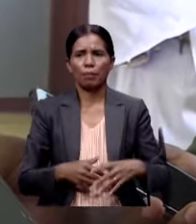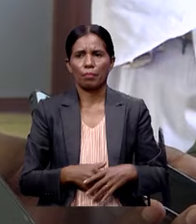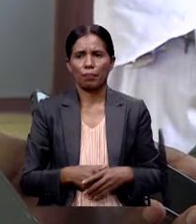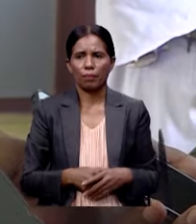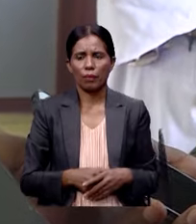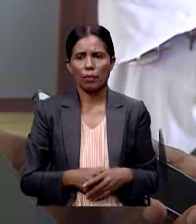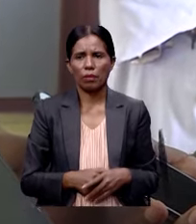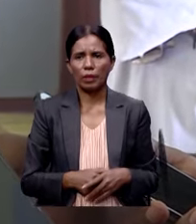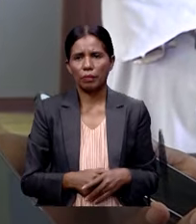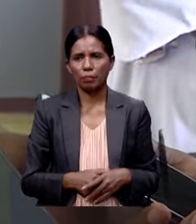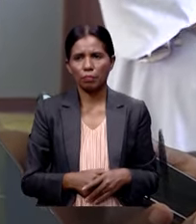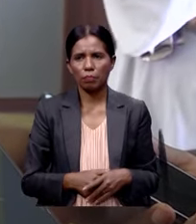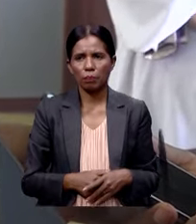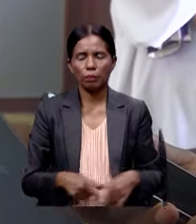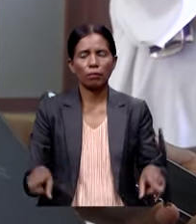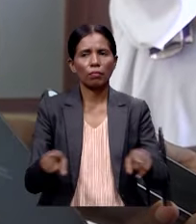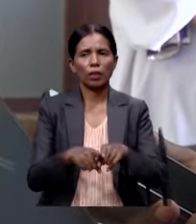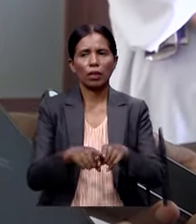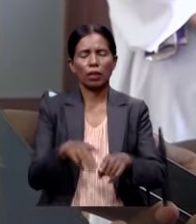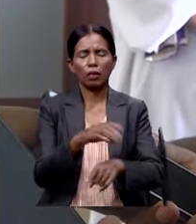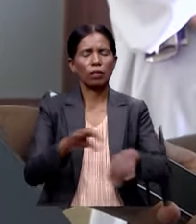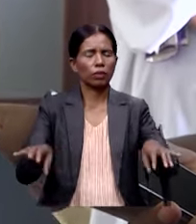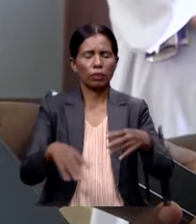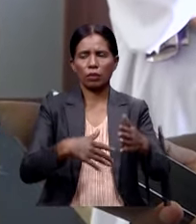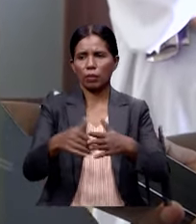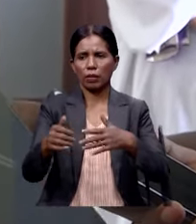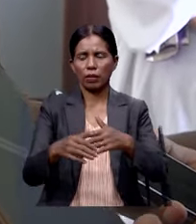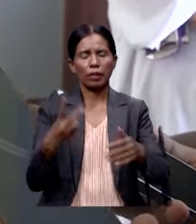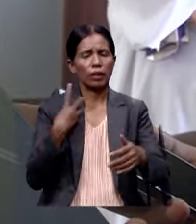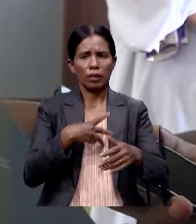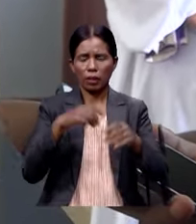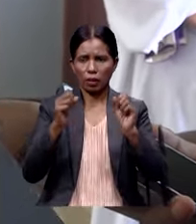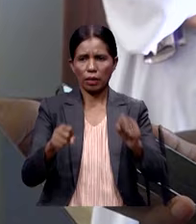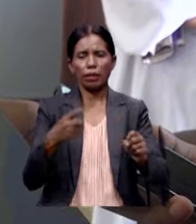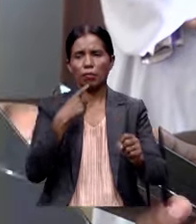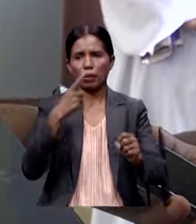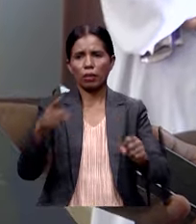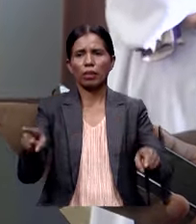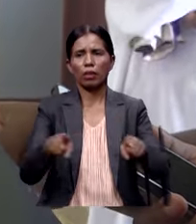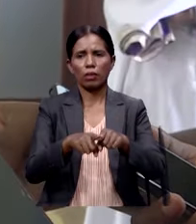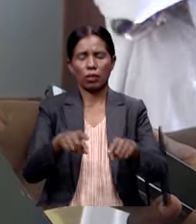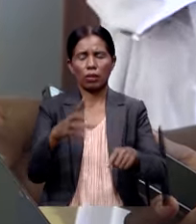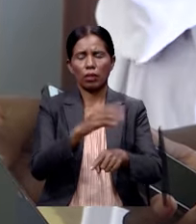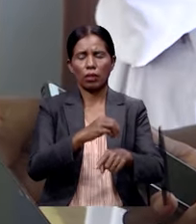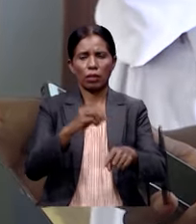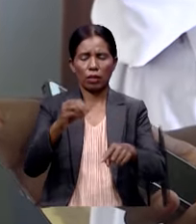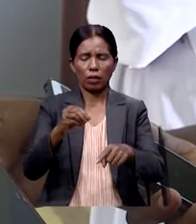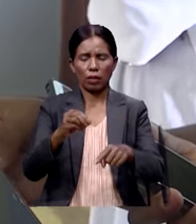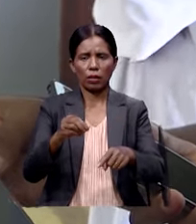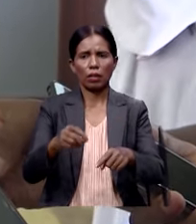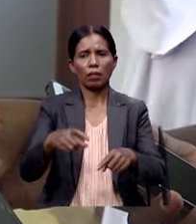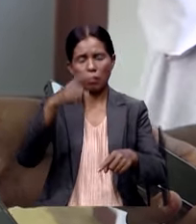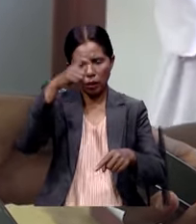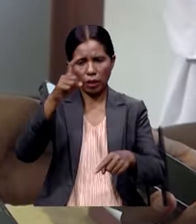laos anesan profissão bai bai profissão ainda ita bela consideran sa vocação ida tamba